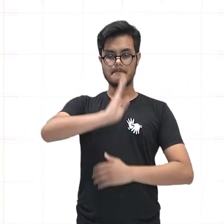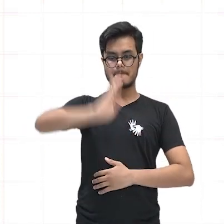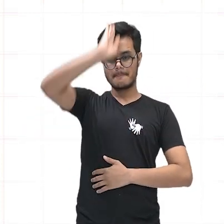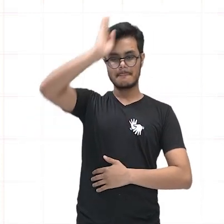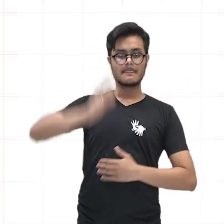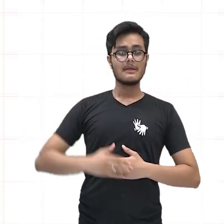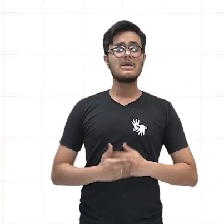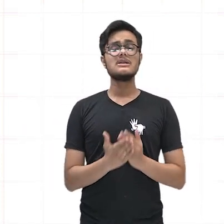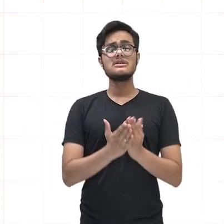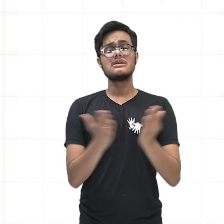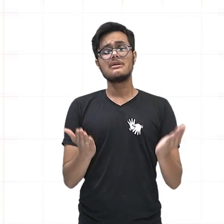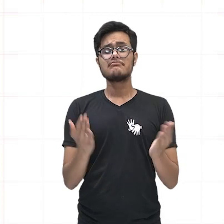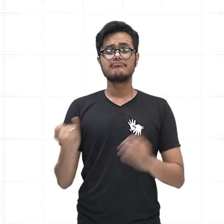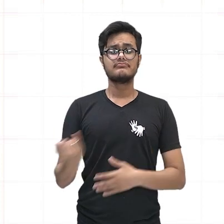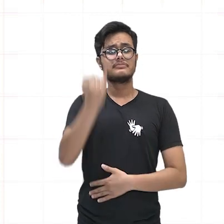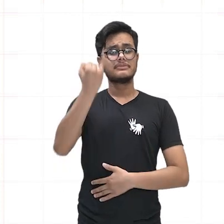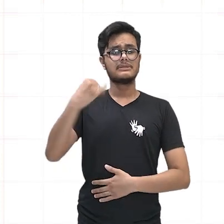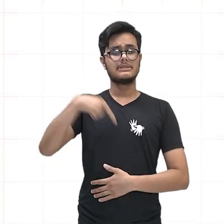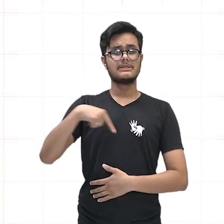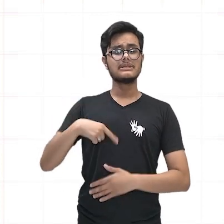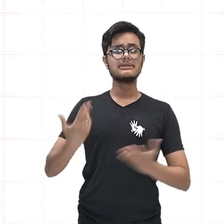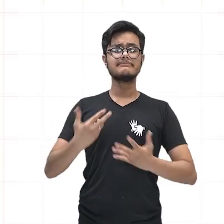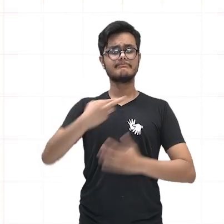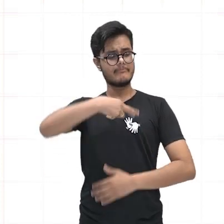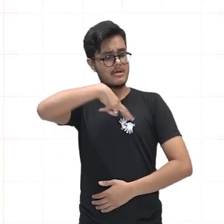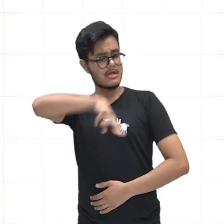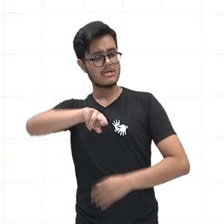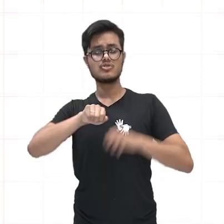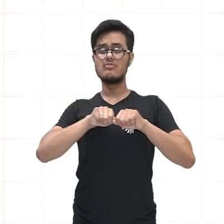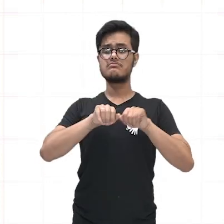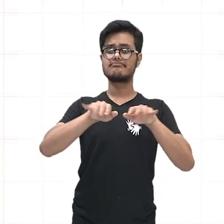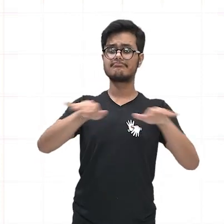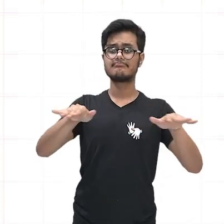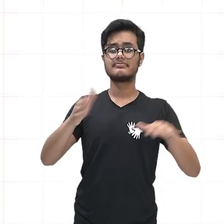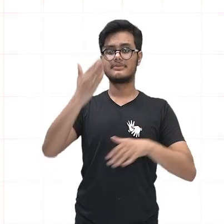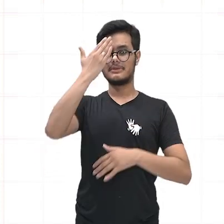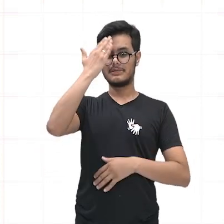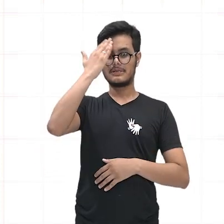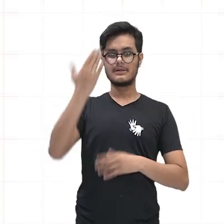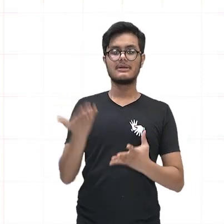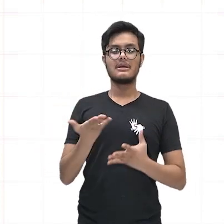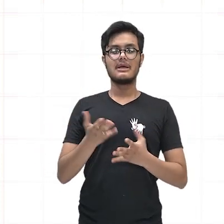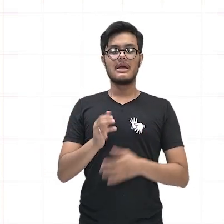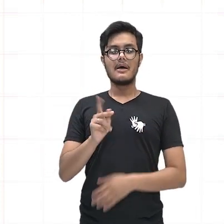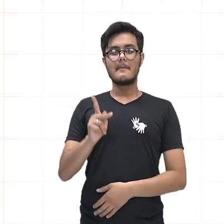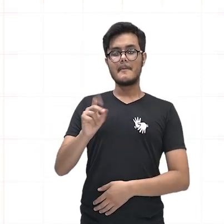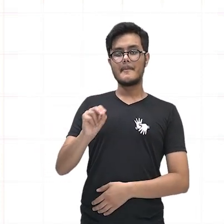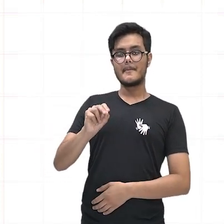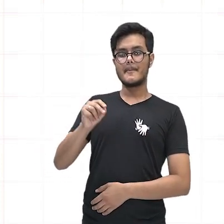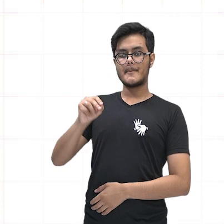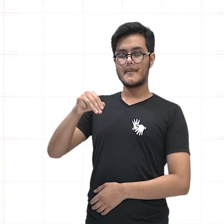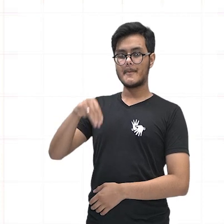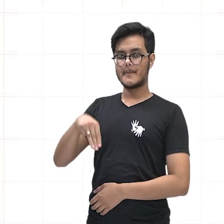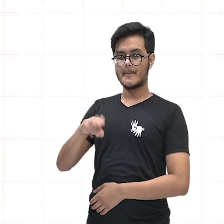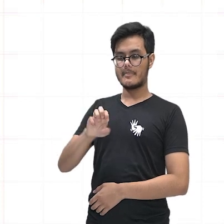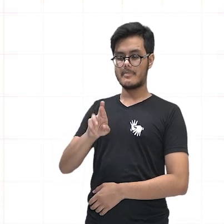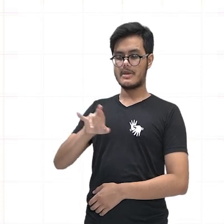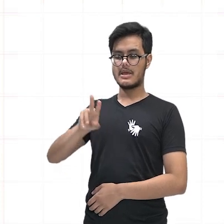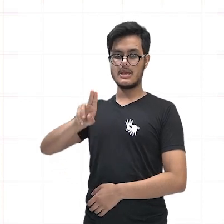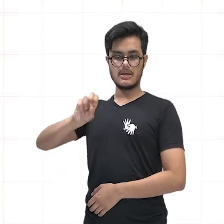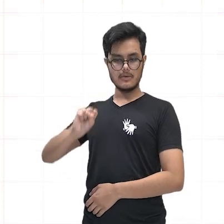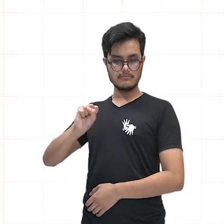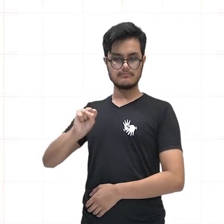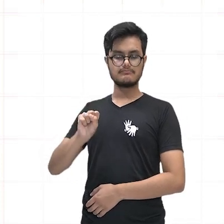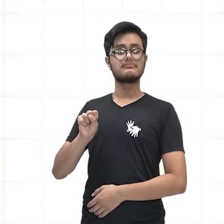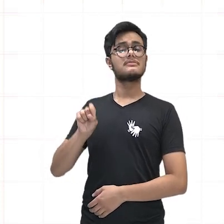legado ele traçou os limites sagrados de Roma conhecidos como pomerium e é e é Central